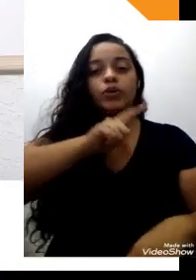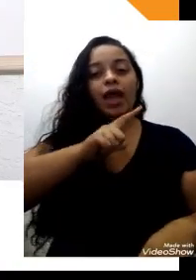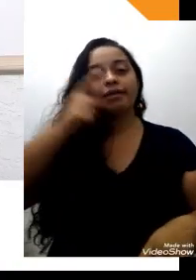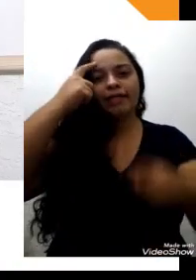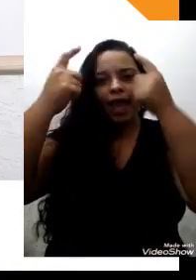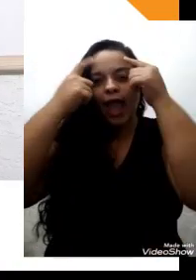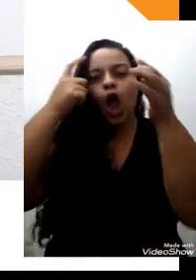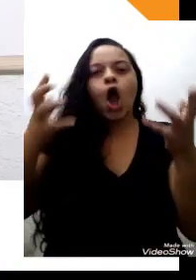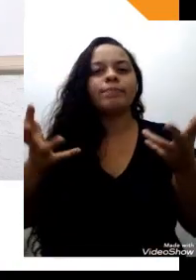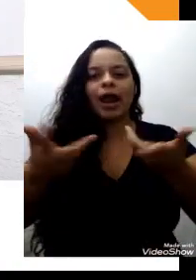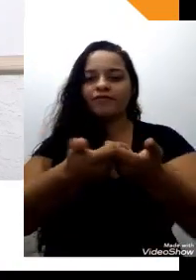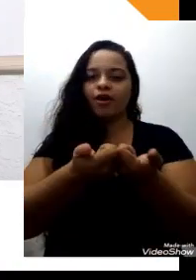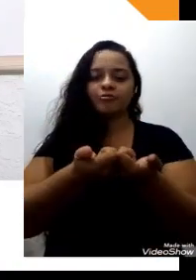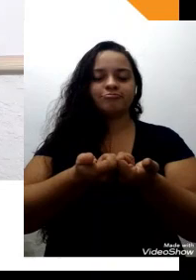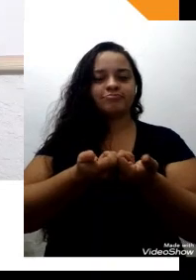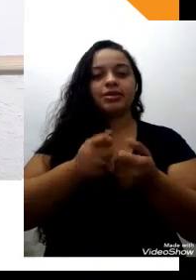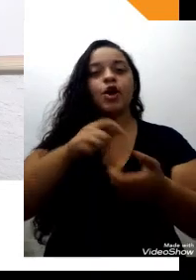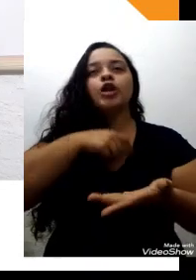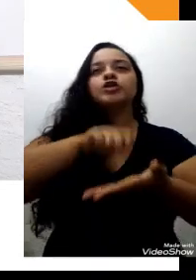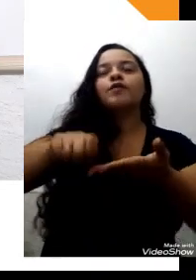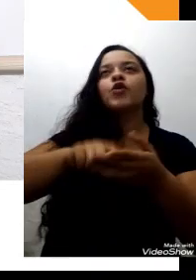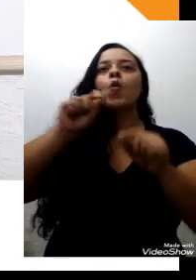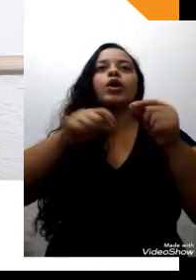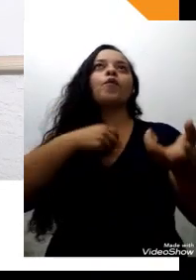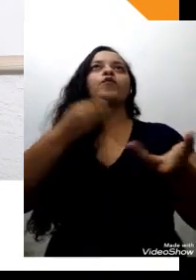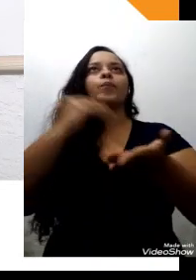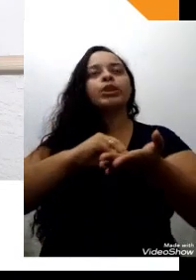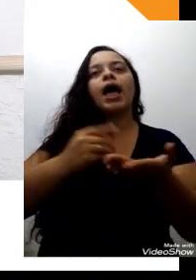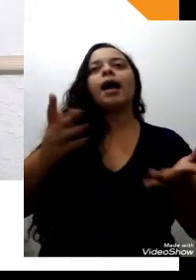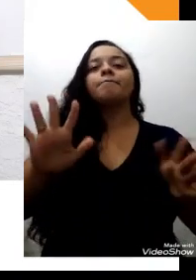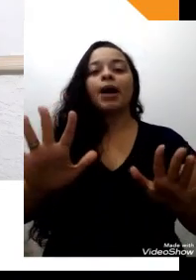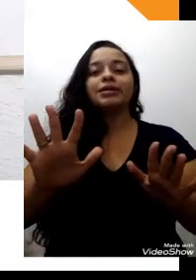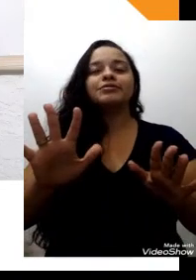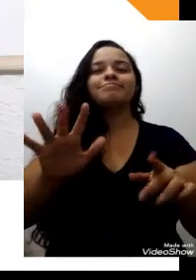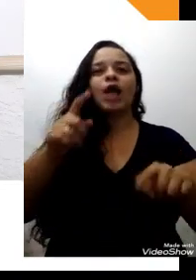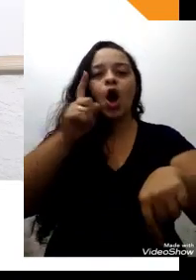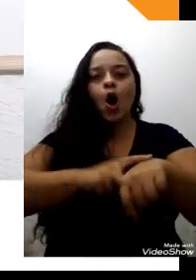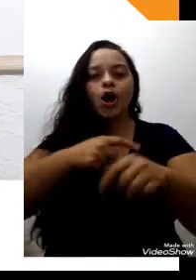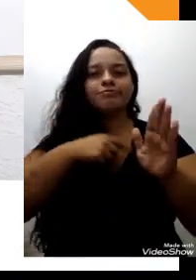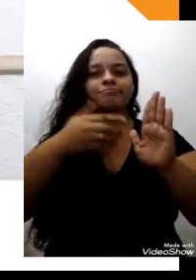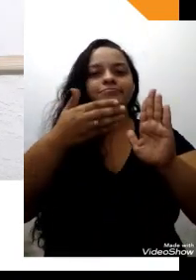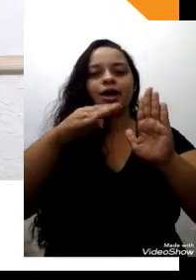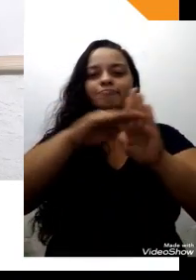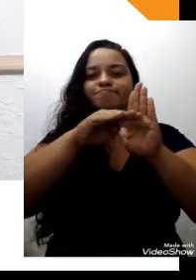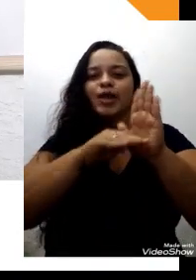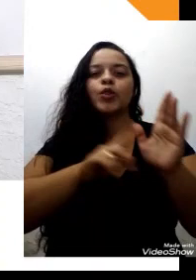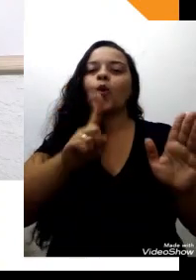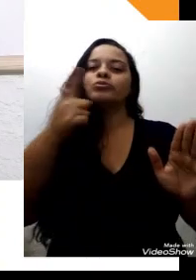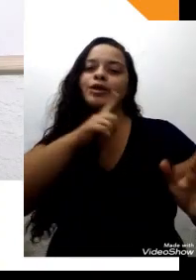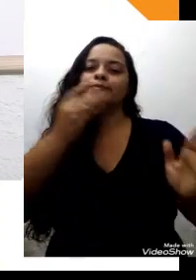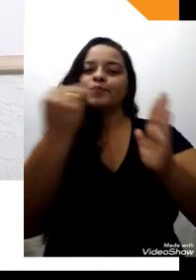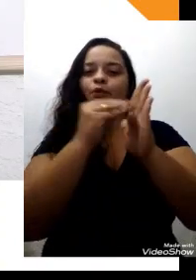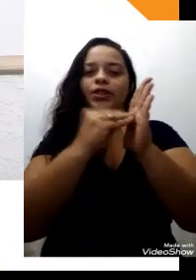vezes tem uma ideia brilhante sobre o que escrever, sobre que ideias colocar, mas ele não sabe como iniciar essas ideias,